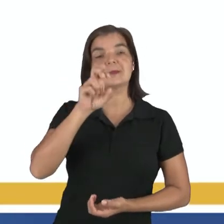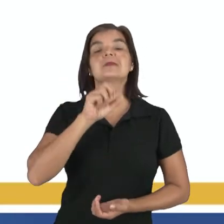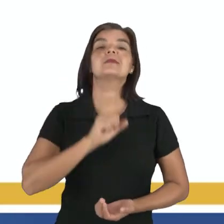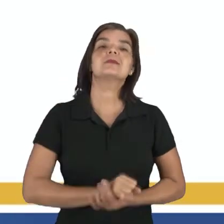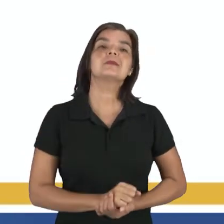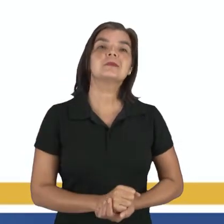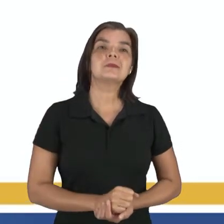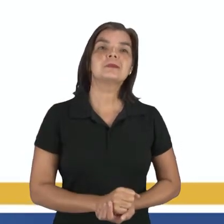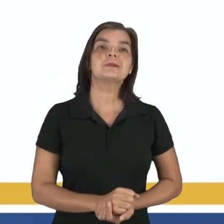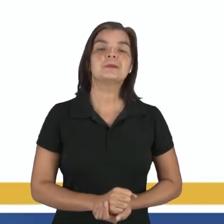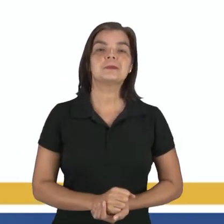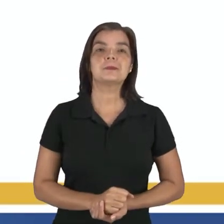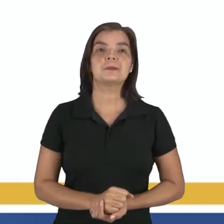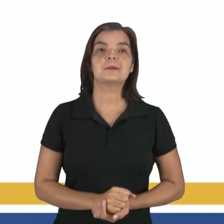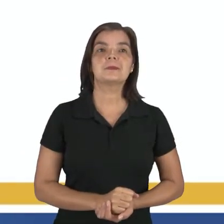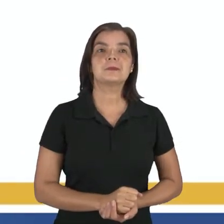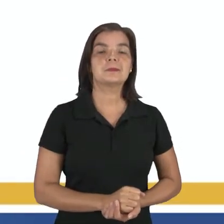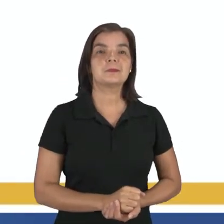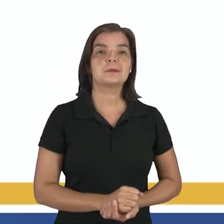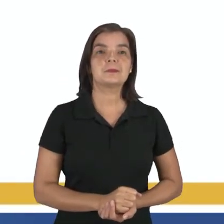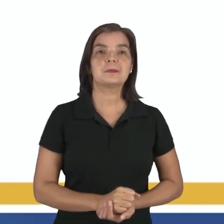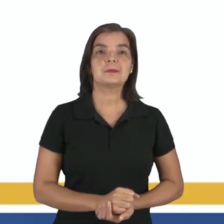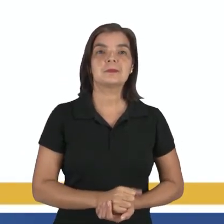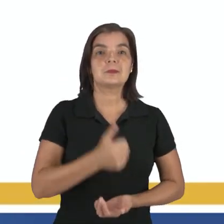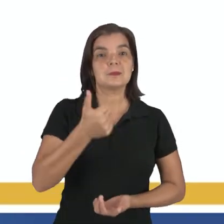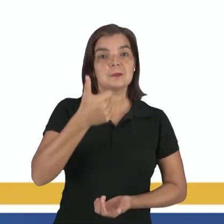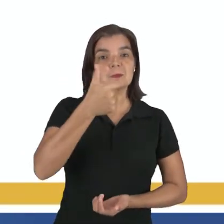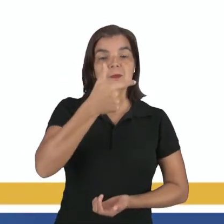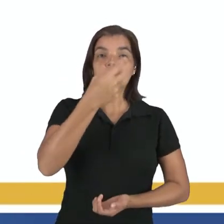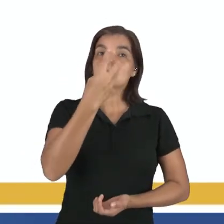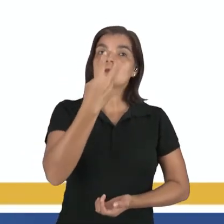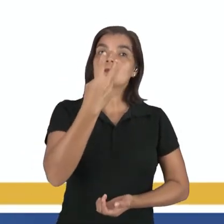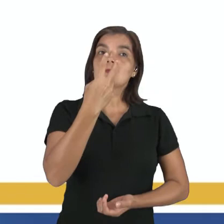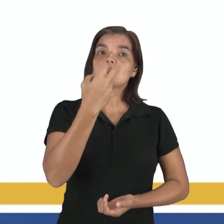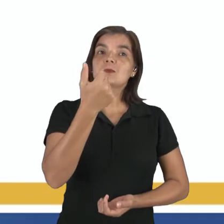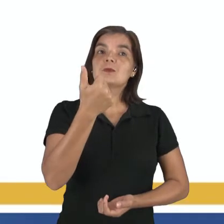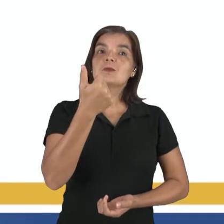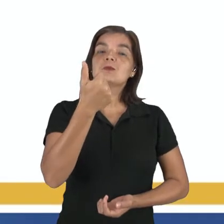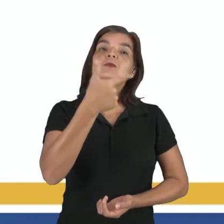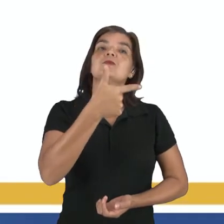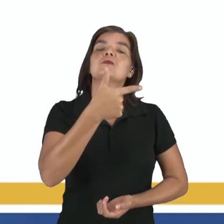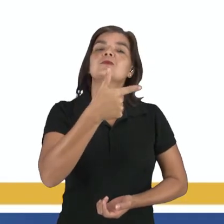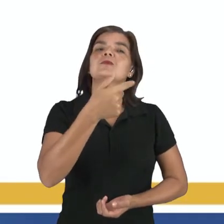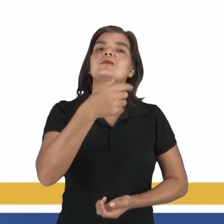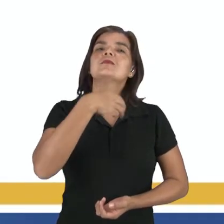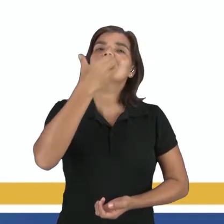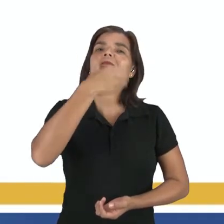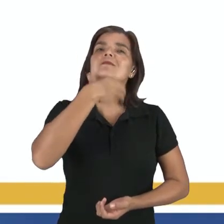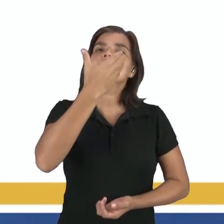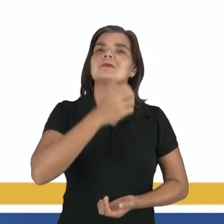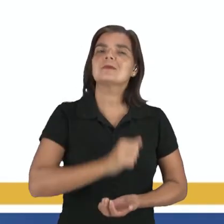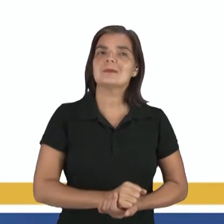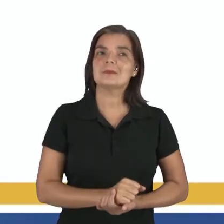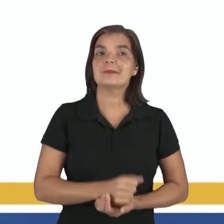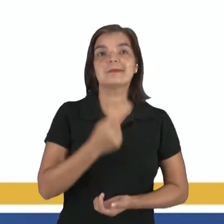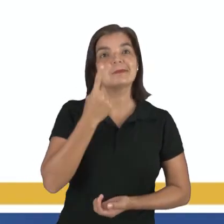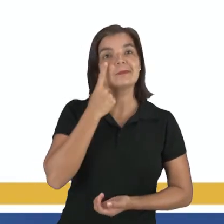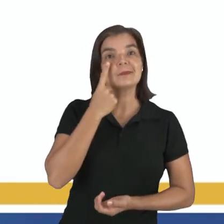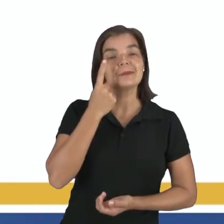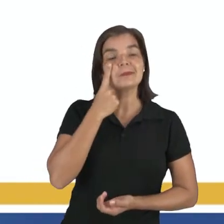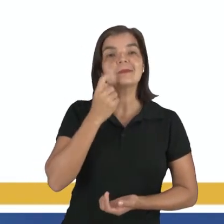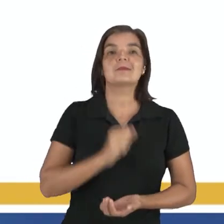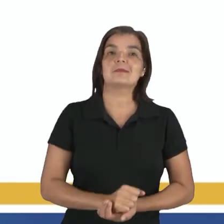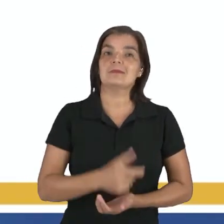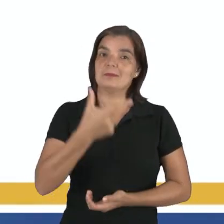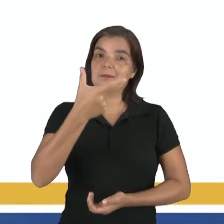= 55 reais e 12 maçãs é igual a quanto E aí